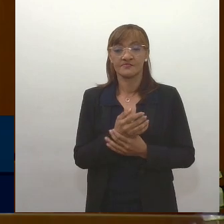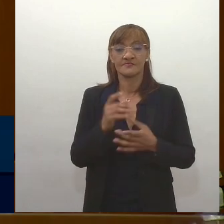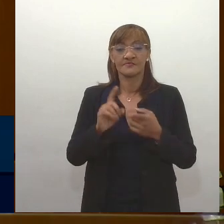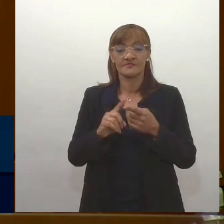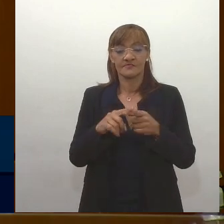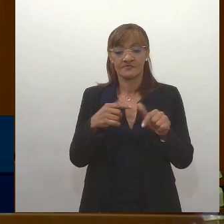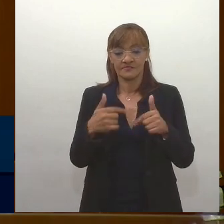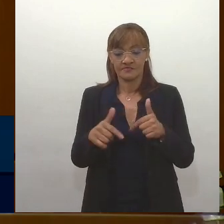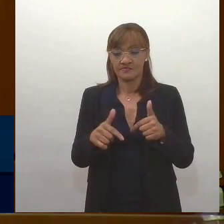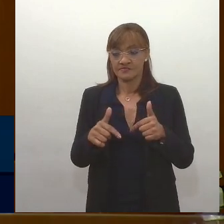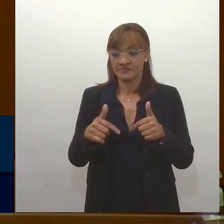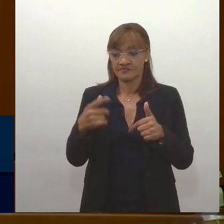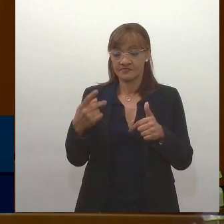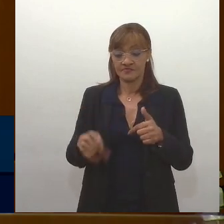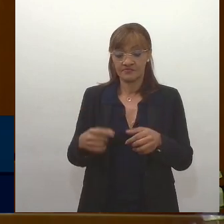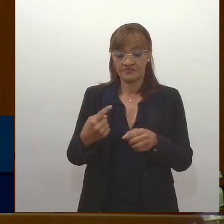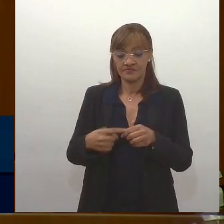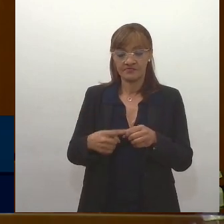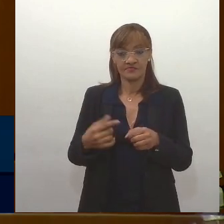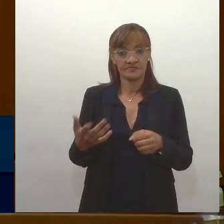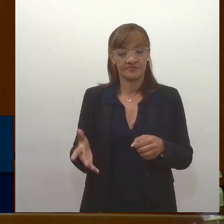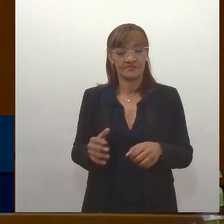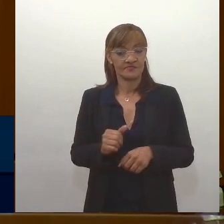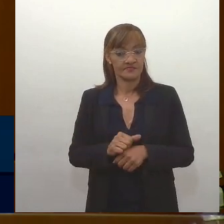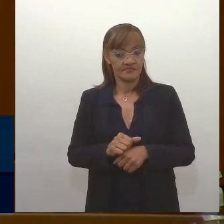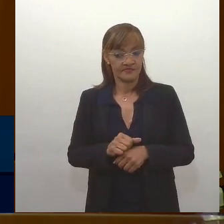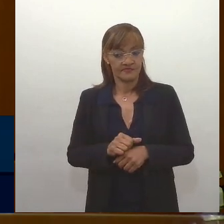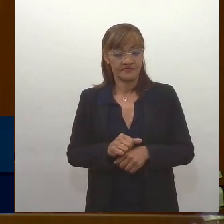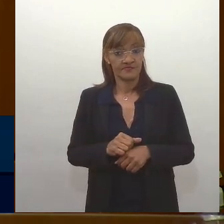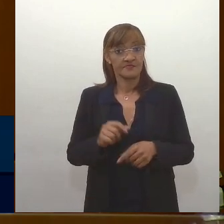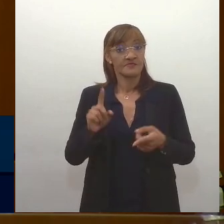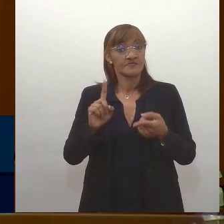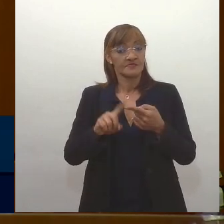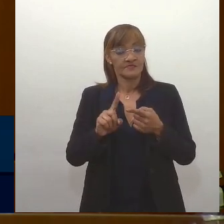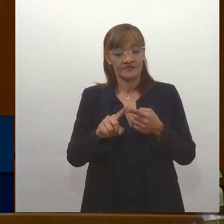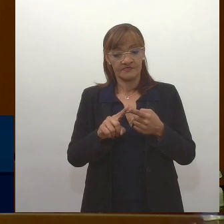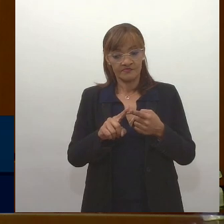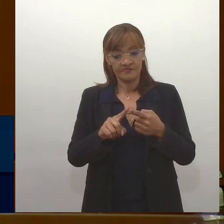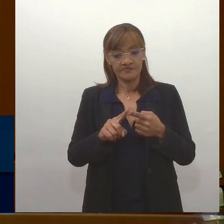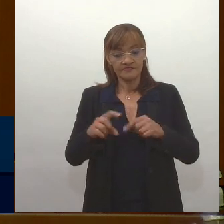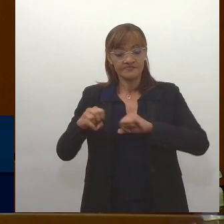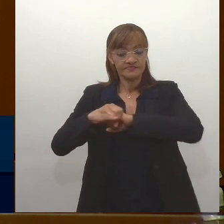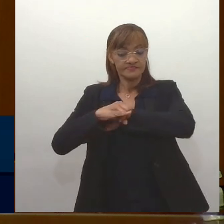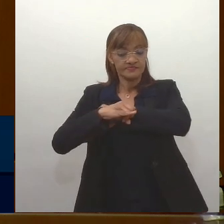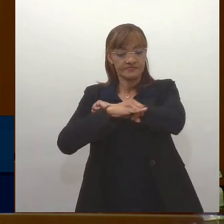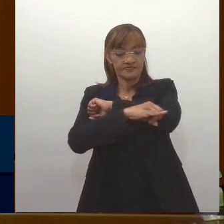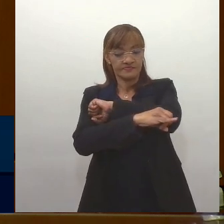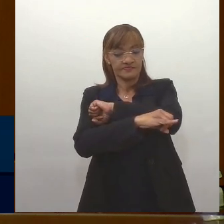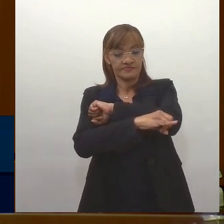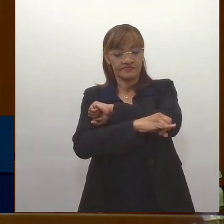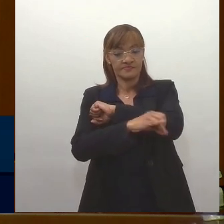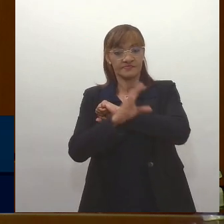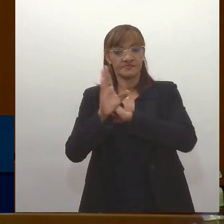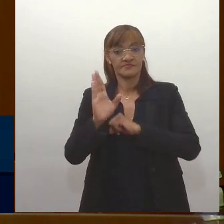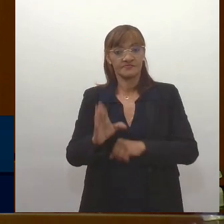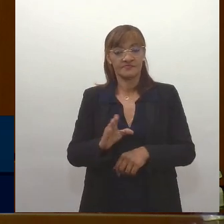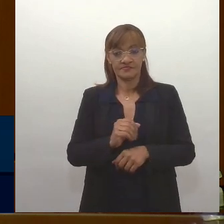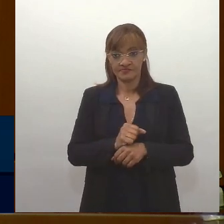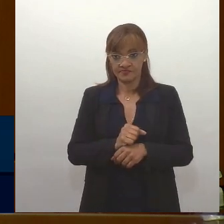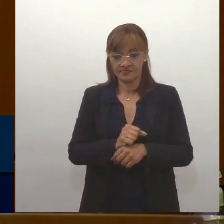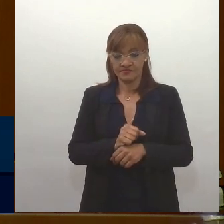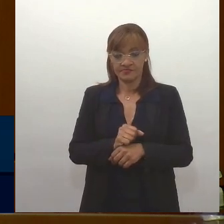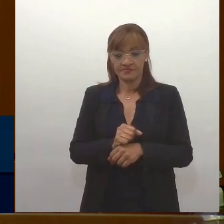vinculada ao bpat e a ampliação da infraestrutura e corpo de segurança a realização da